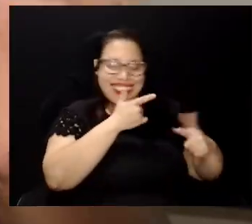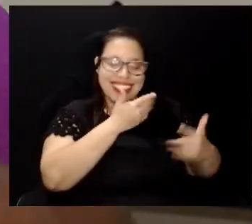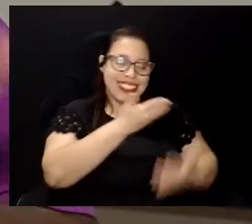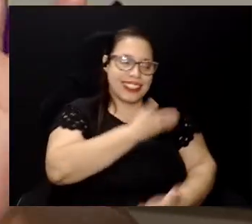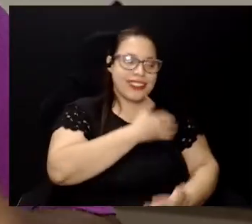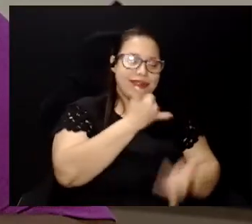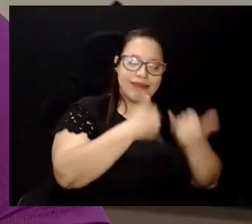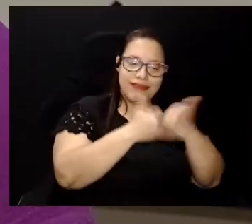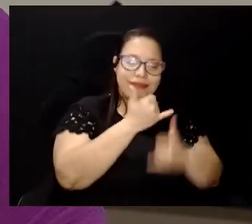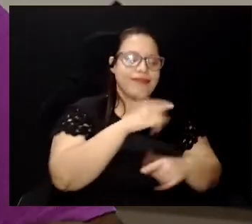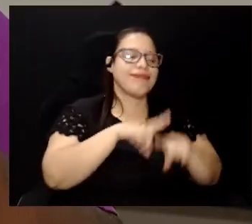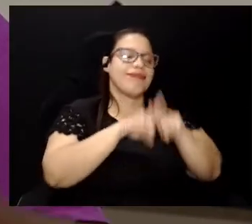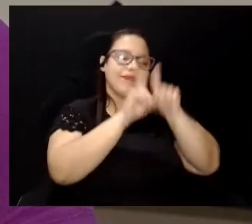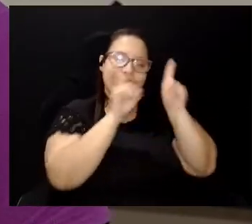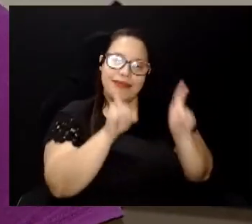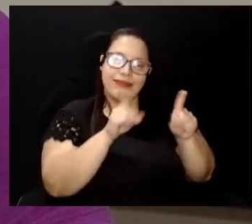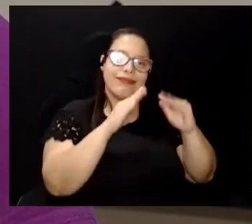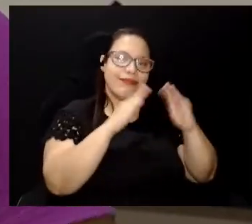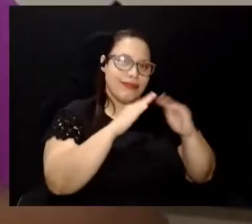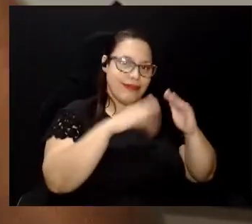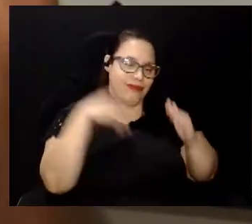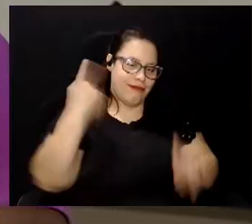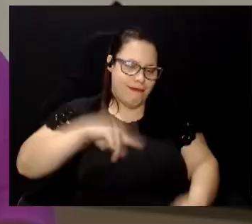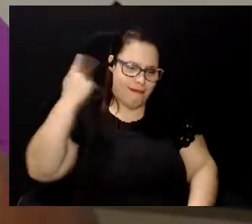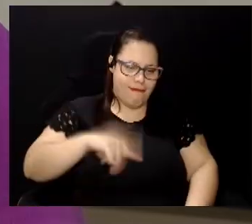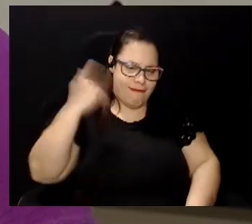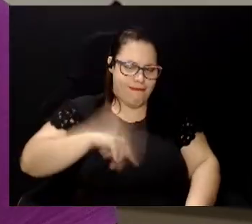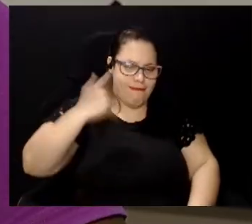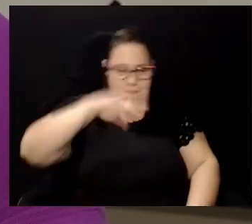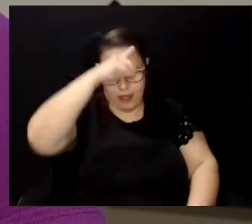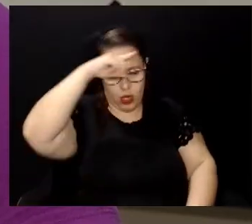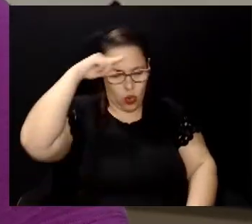as meninas, brinco, mas em casa estou